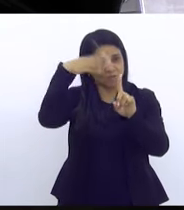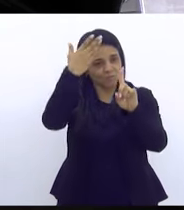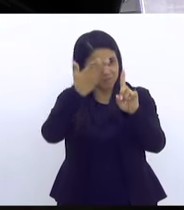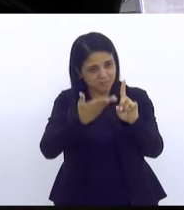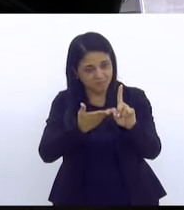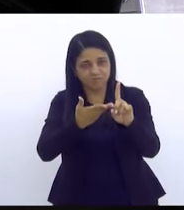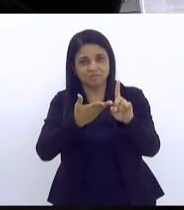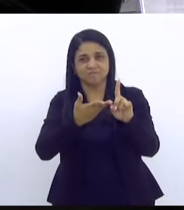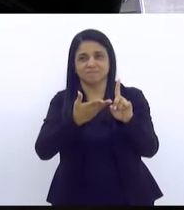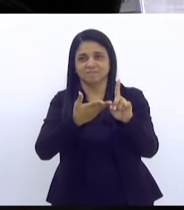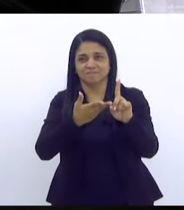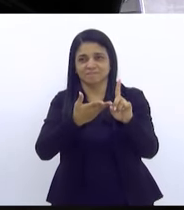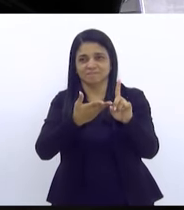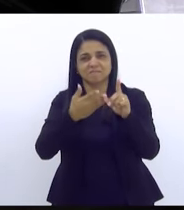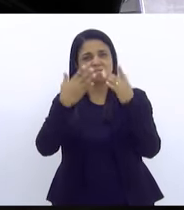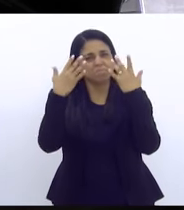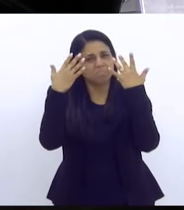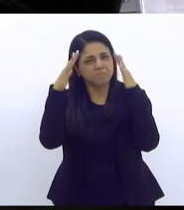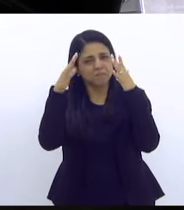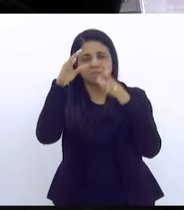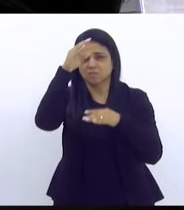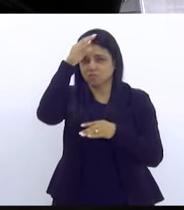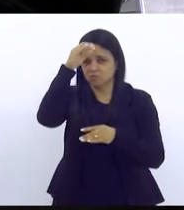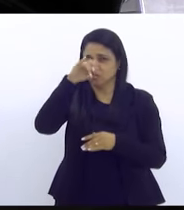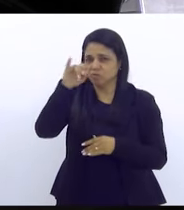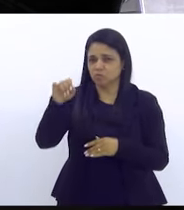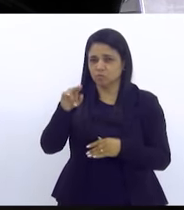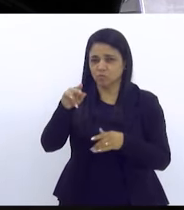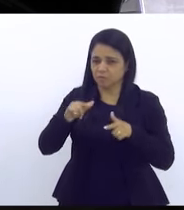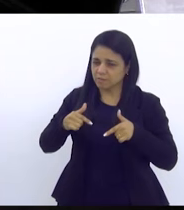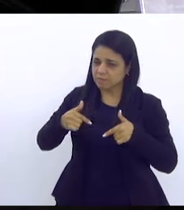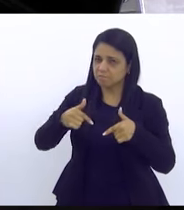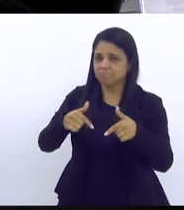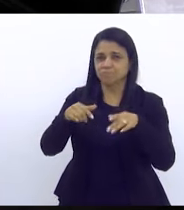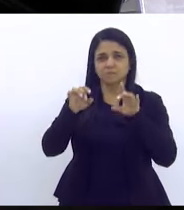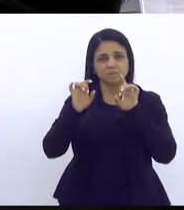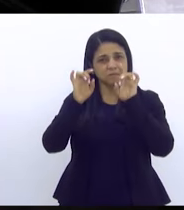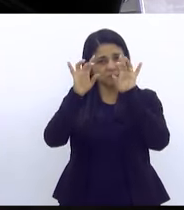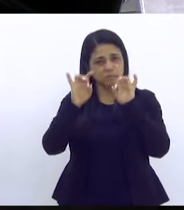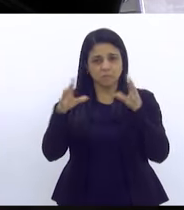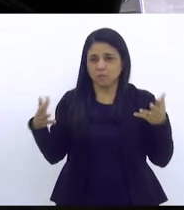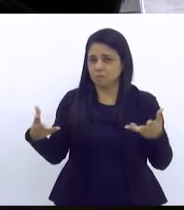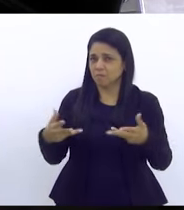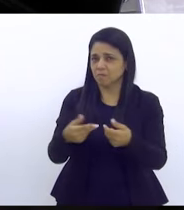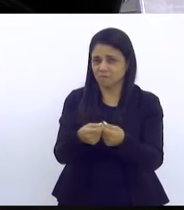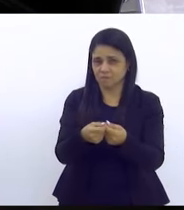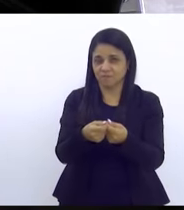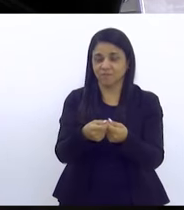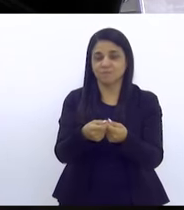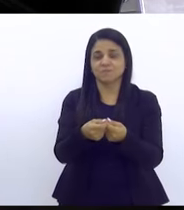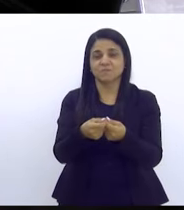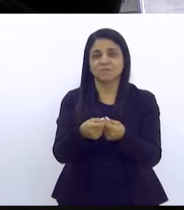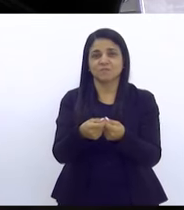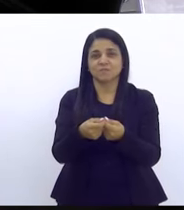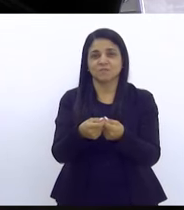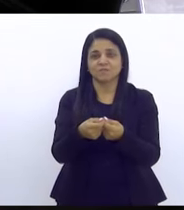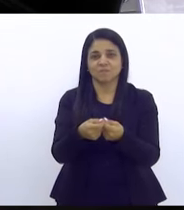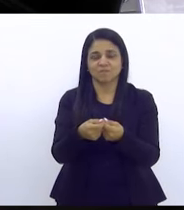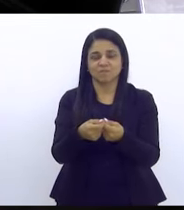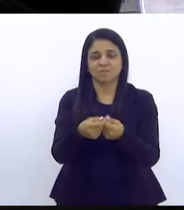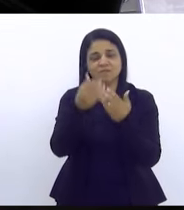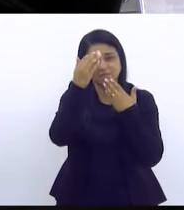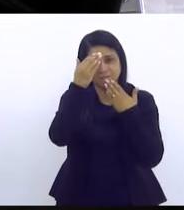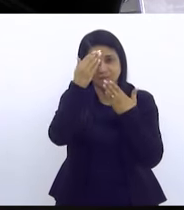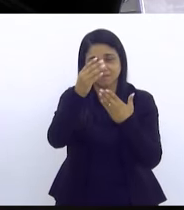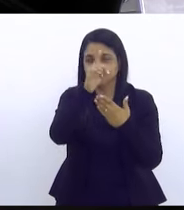homenageadas. Então, parabéns, tia Ju, pela iniciativa tão especial, tão maravilhosa. E eu quero